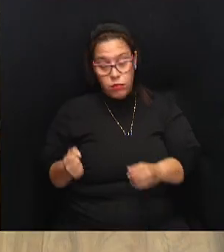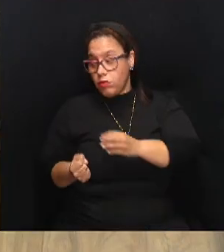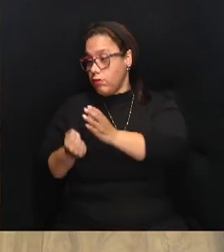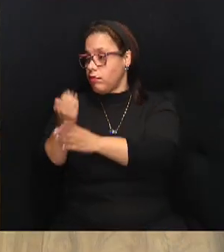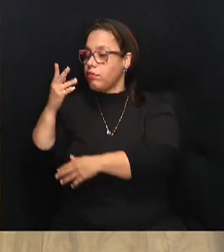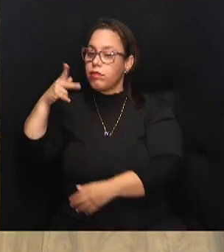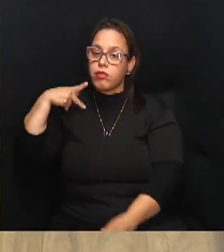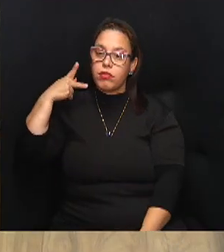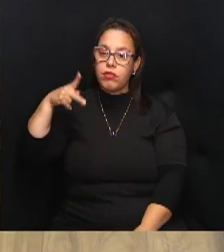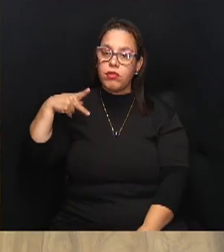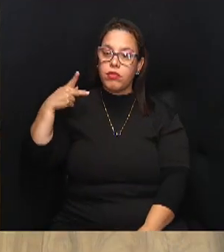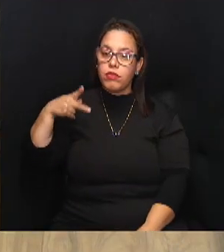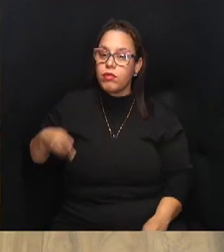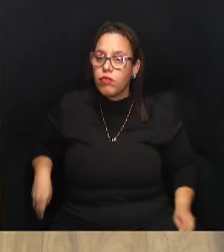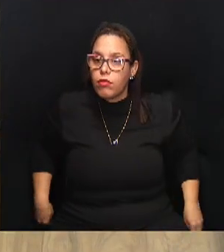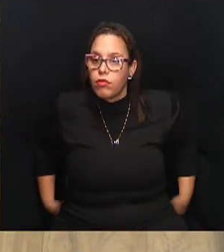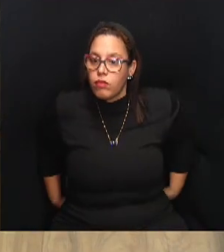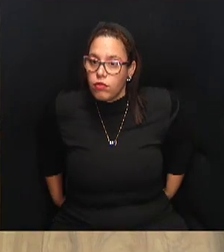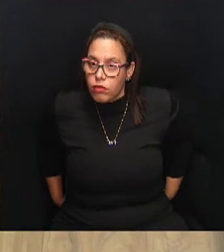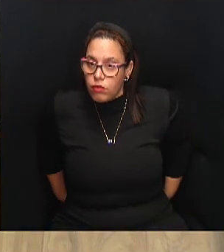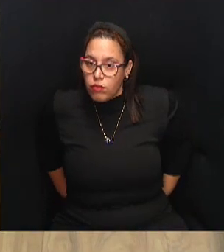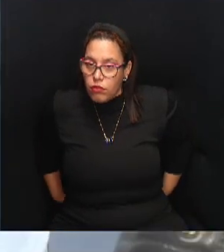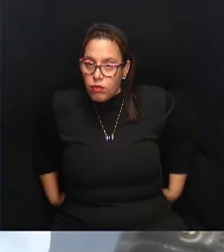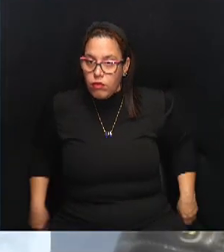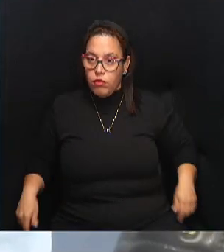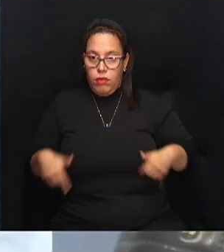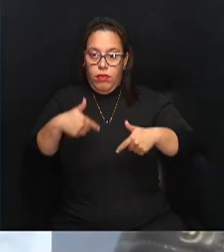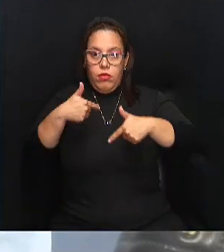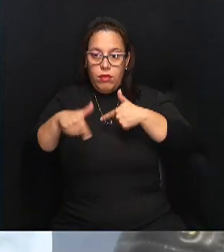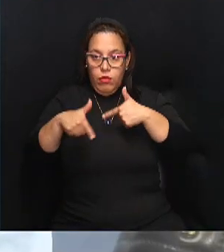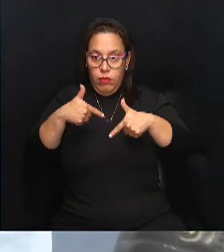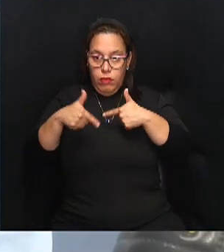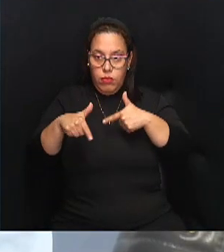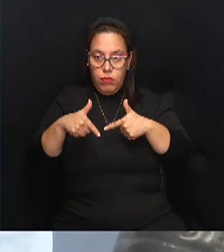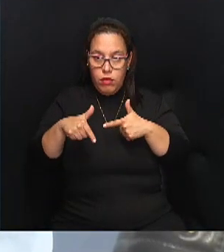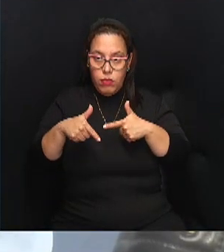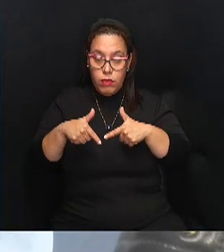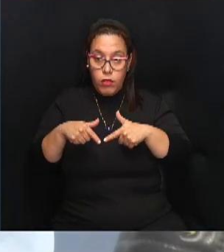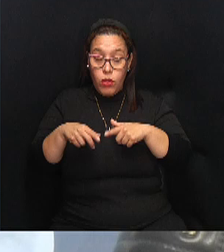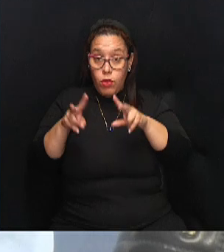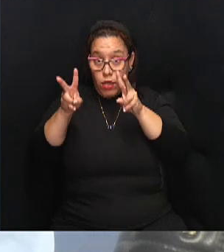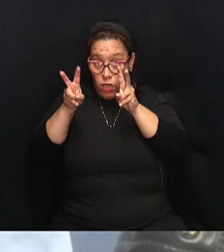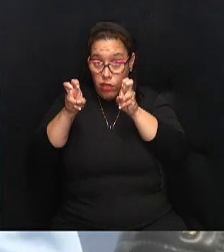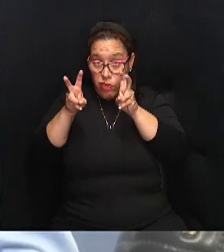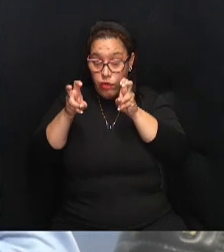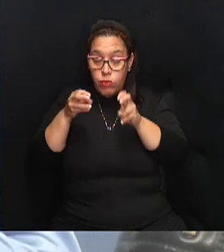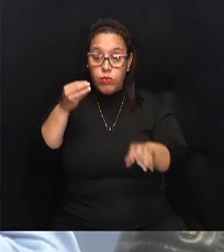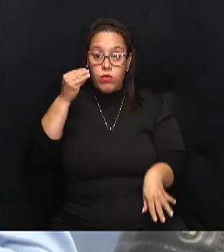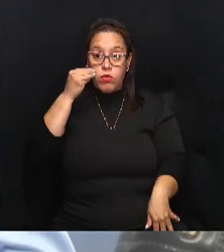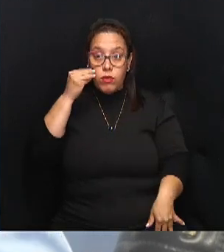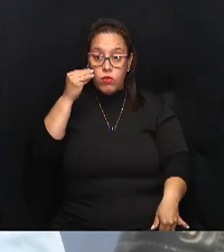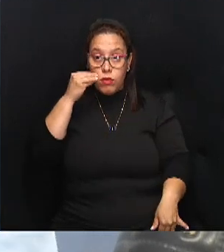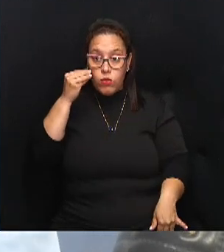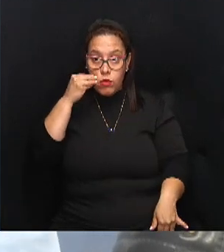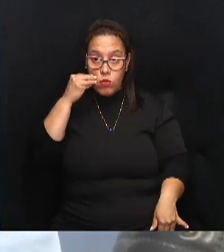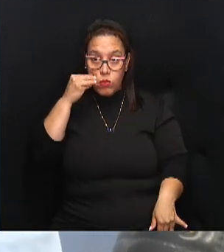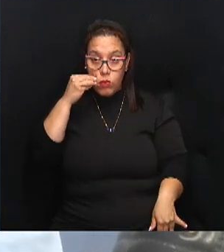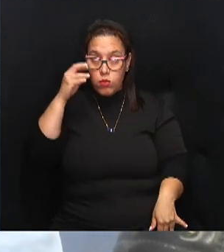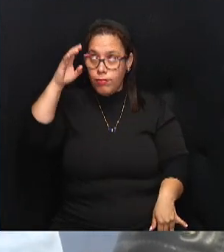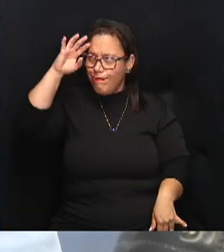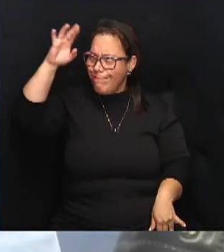Frente Parlamentar, né? É o vereador Igor tem trabalhado, se debruçado muito sobre esse assunto, para tentar, com